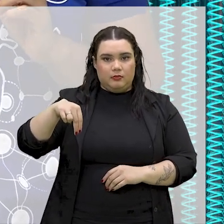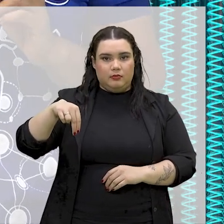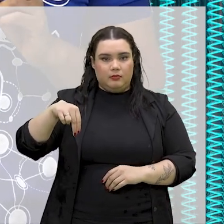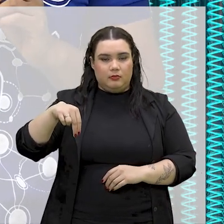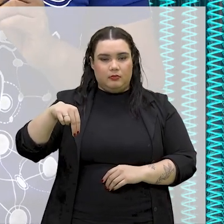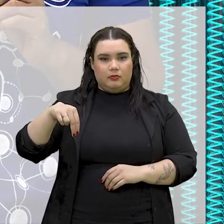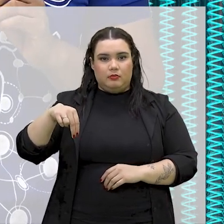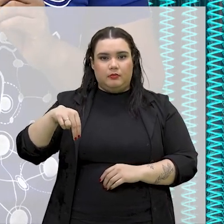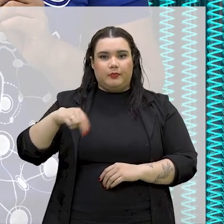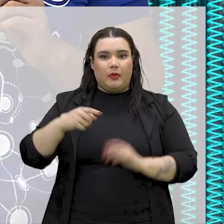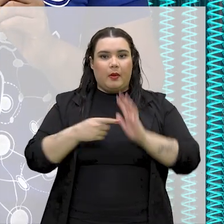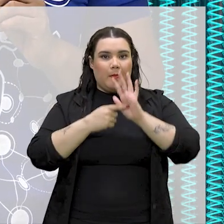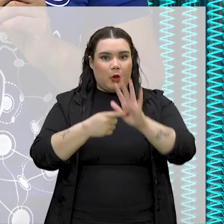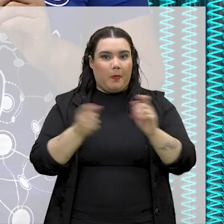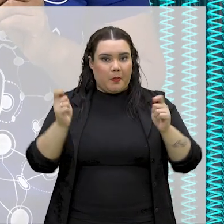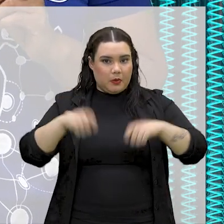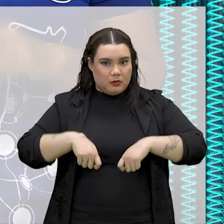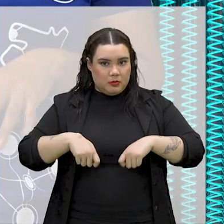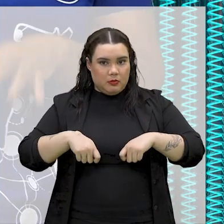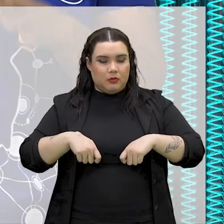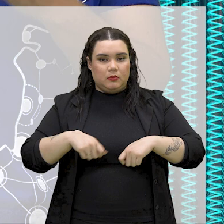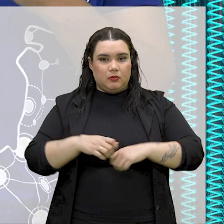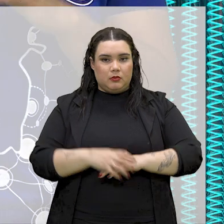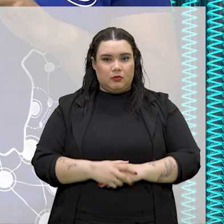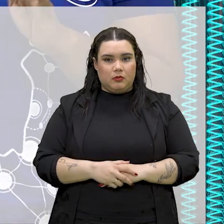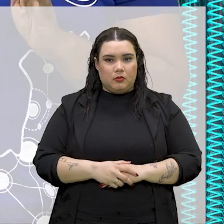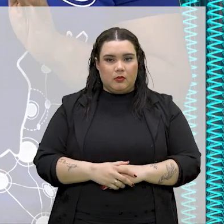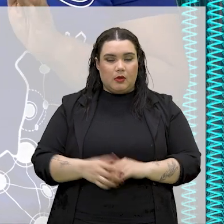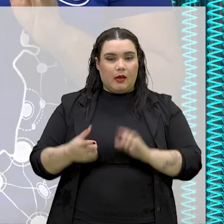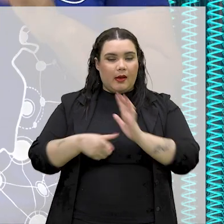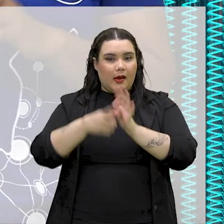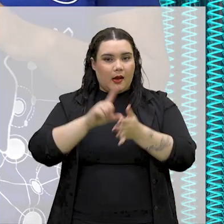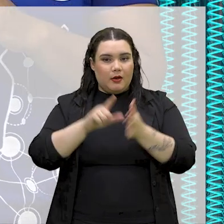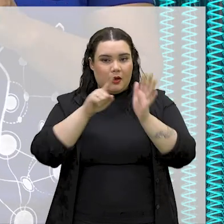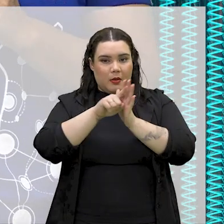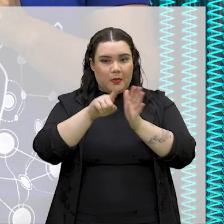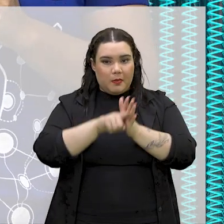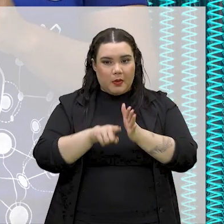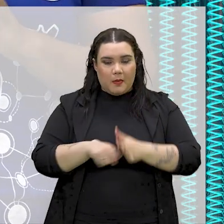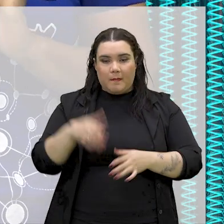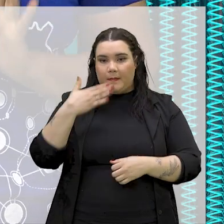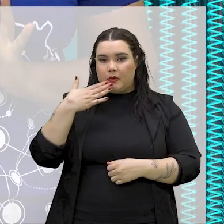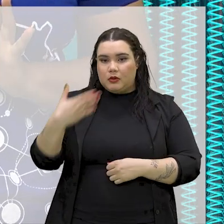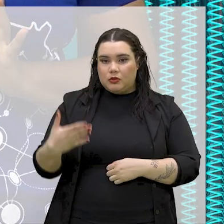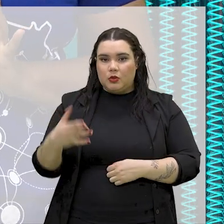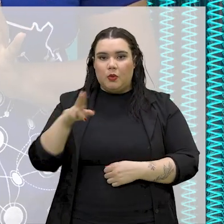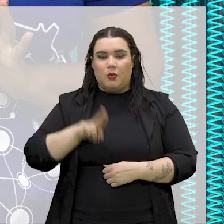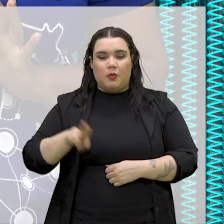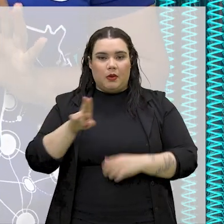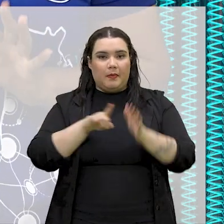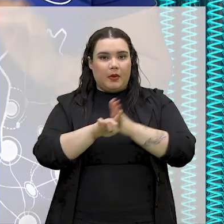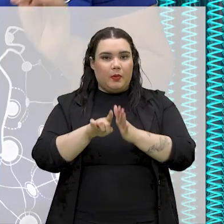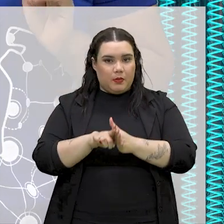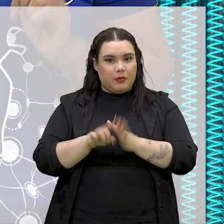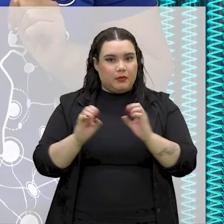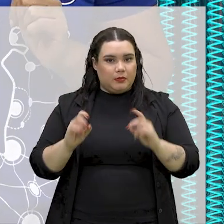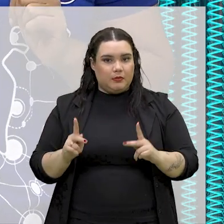que agora indica possibilidade. Lá nas perguntas, fazendo pedidos, eu vou usar perguntas,